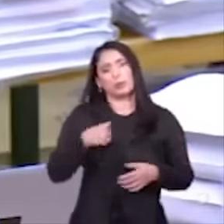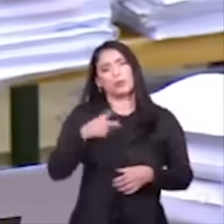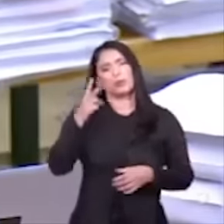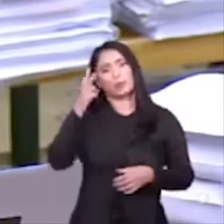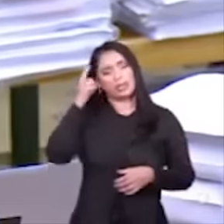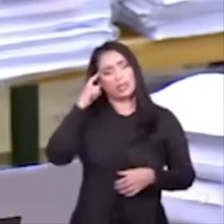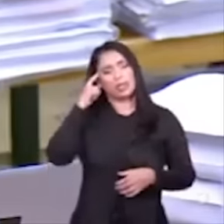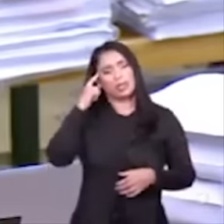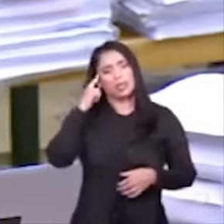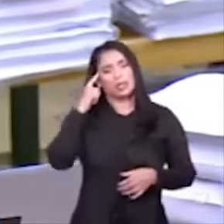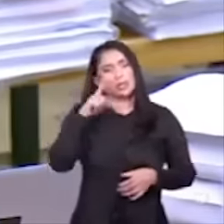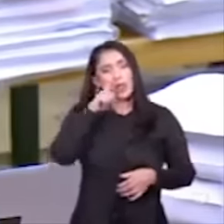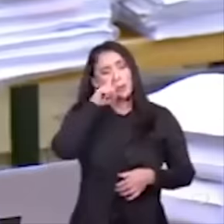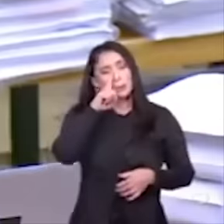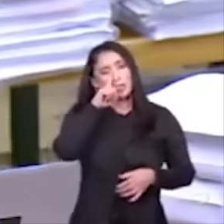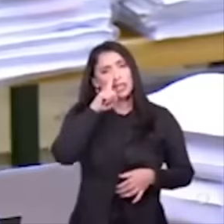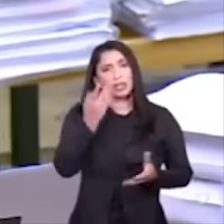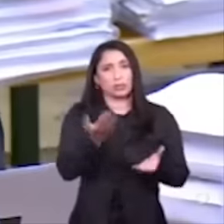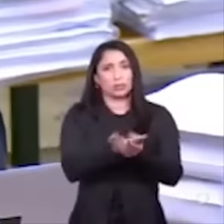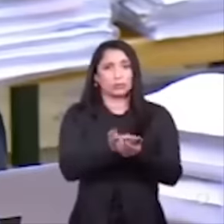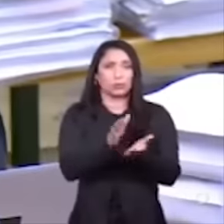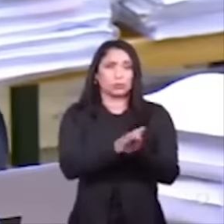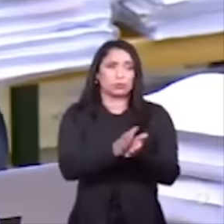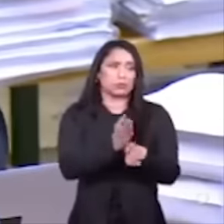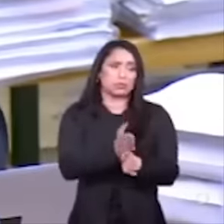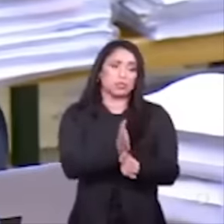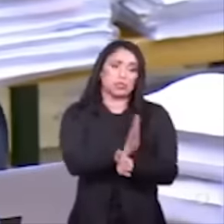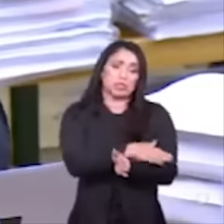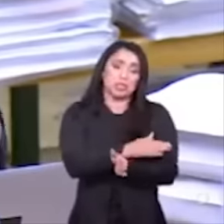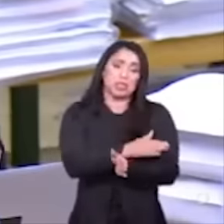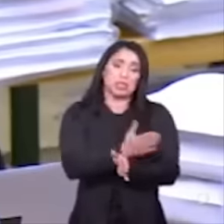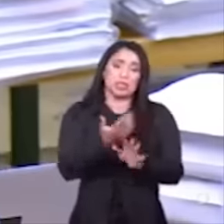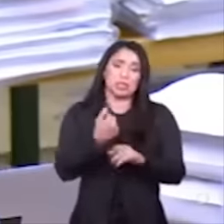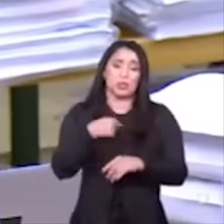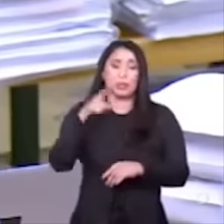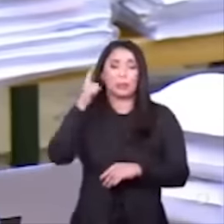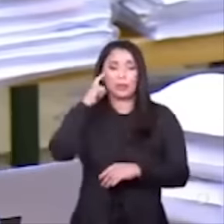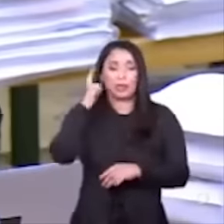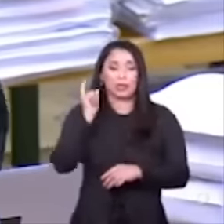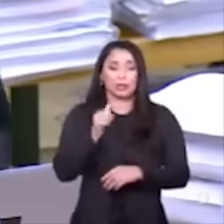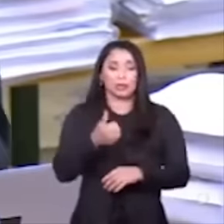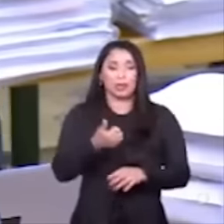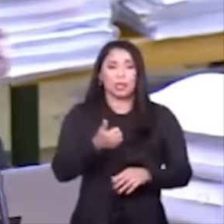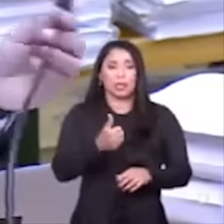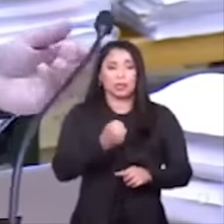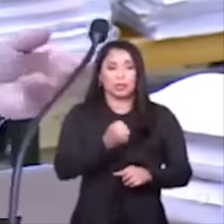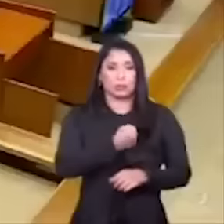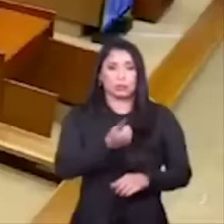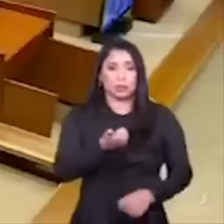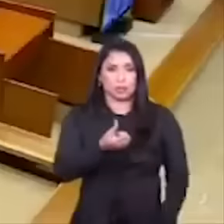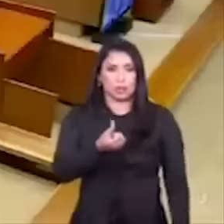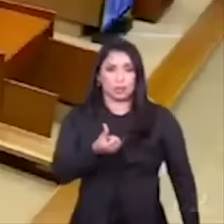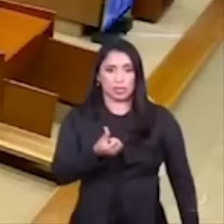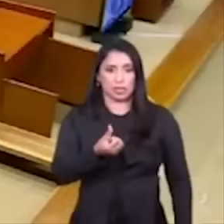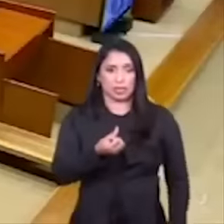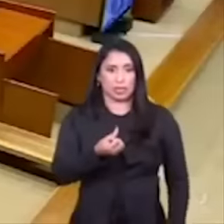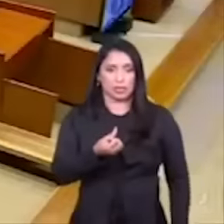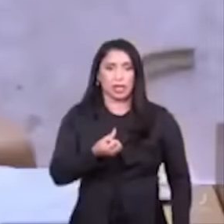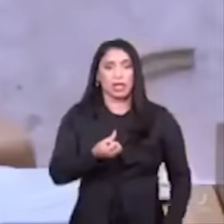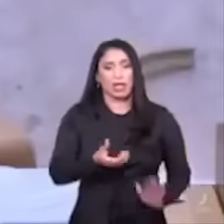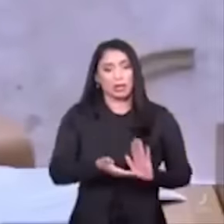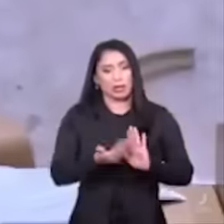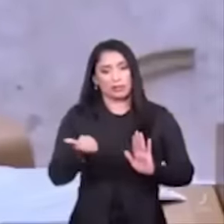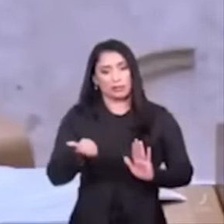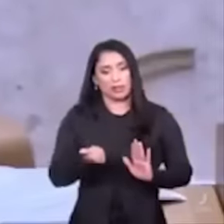e o perigo do precedente é muito grande e Eu afasto 16 e não modulo Presidente apenas observaria que